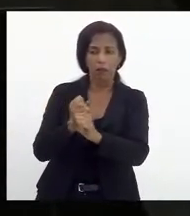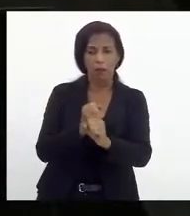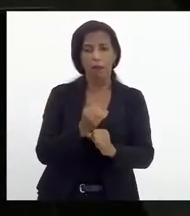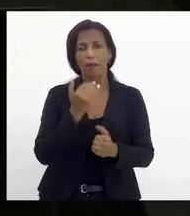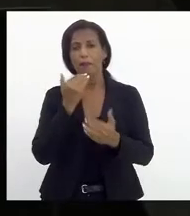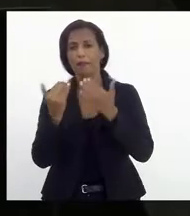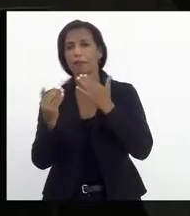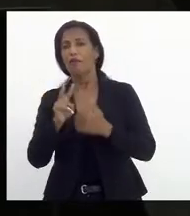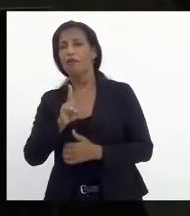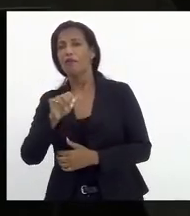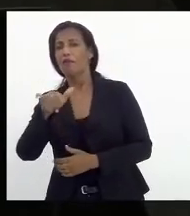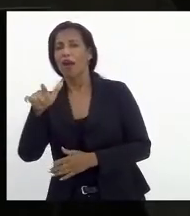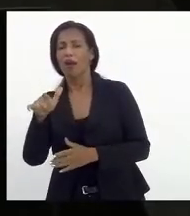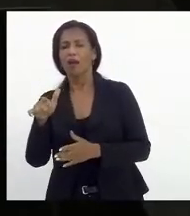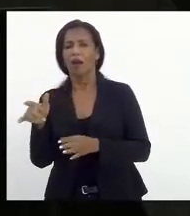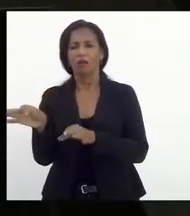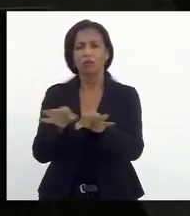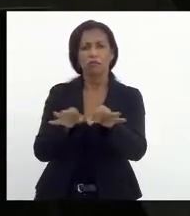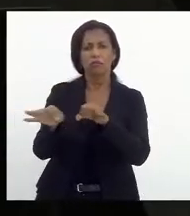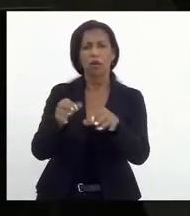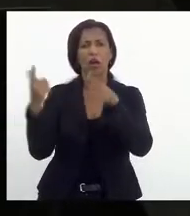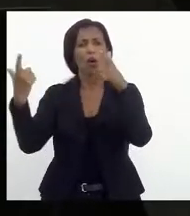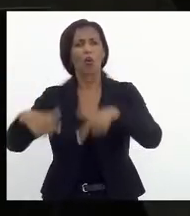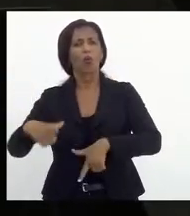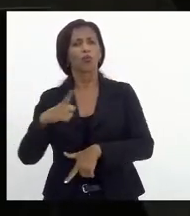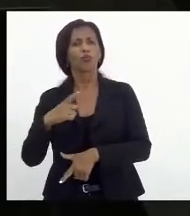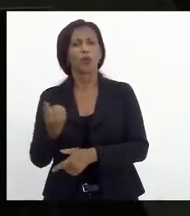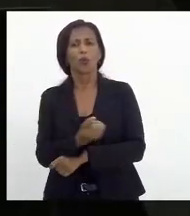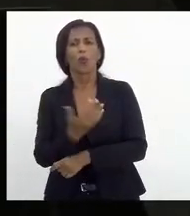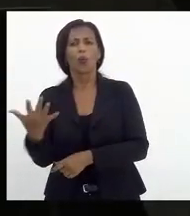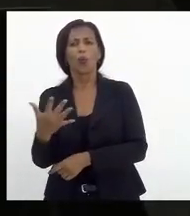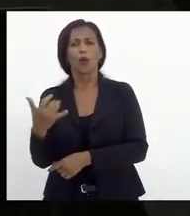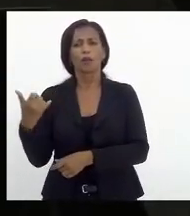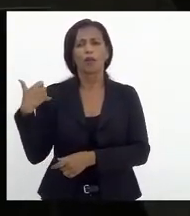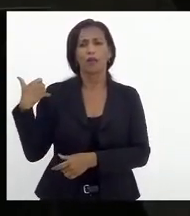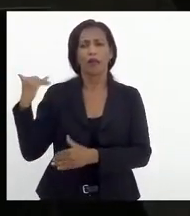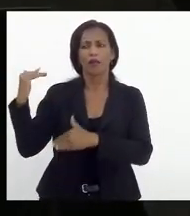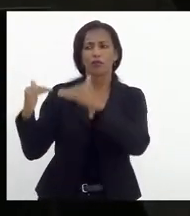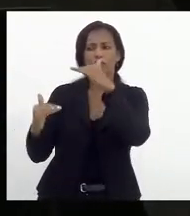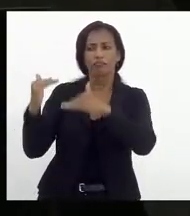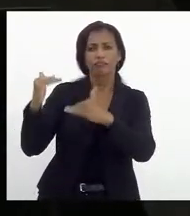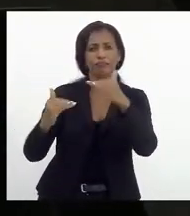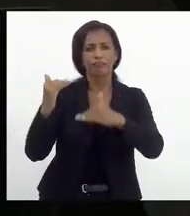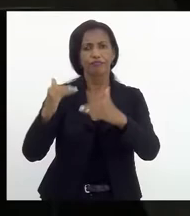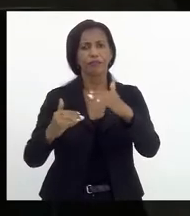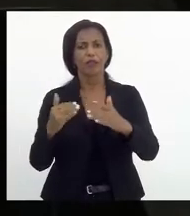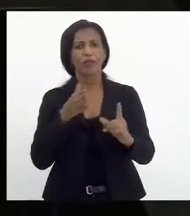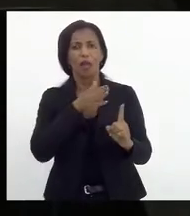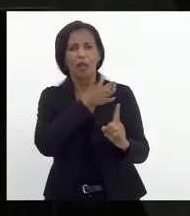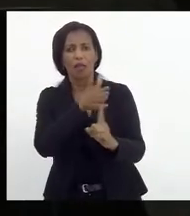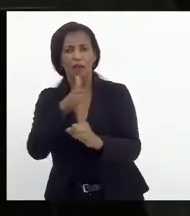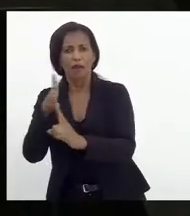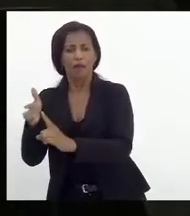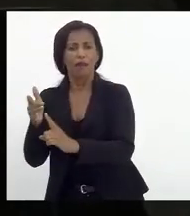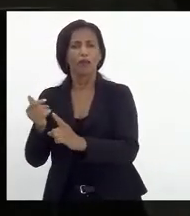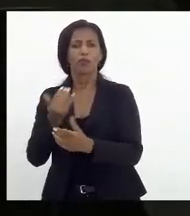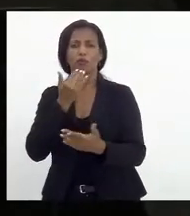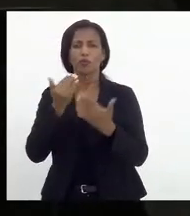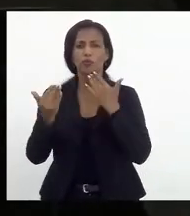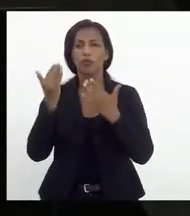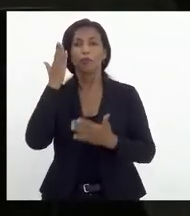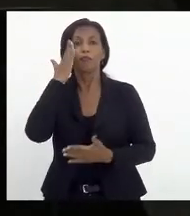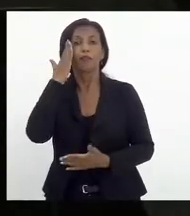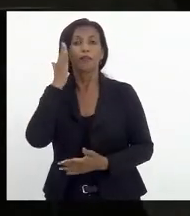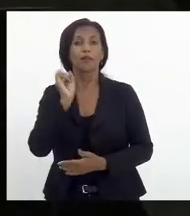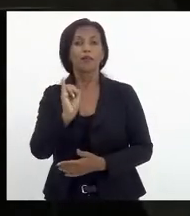demanda, um mapeamento de onde estão as demandas, quais são as faixas etárias, fazer um georreferenciamento das demandas para saber